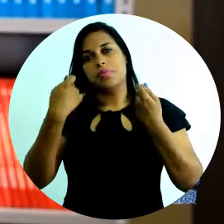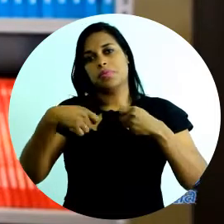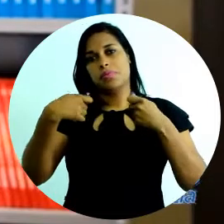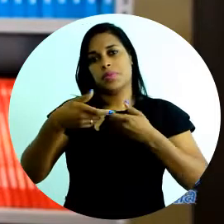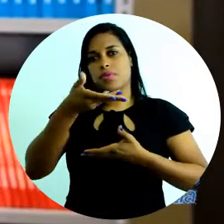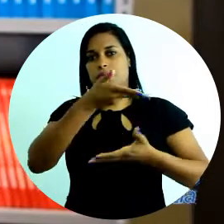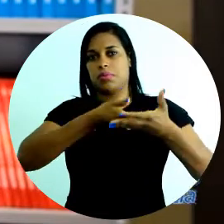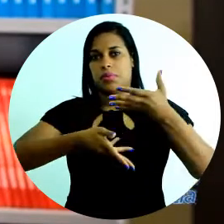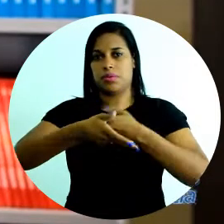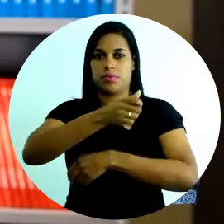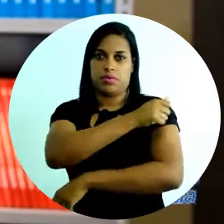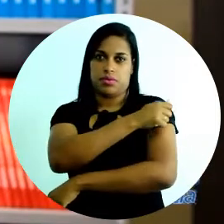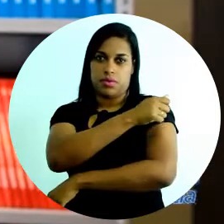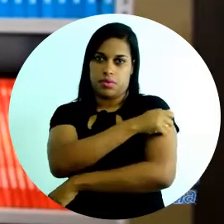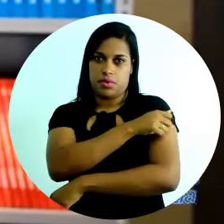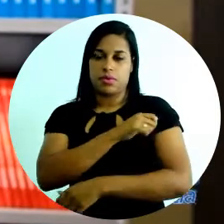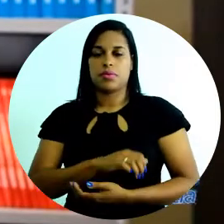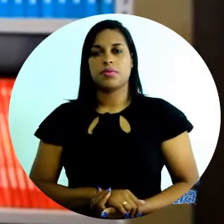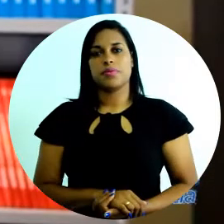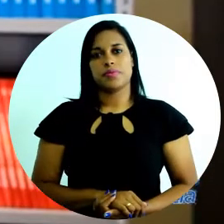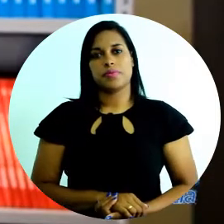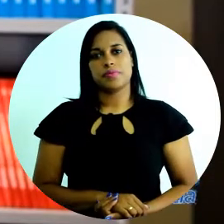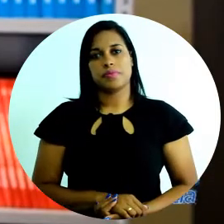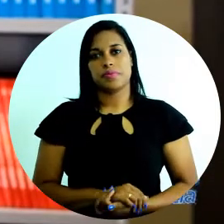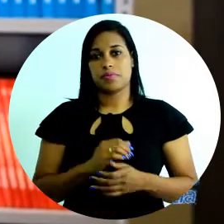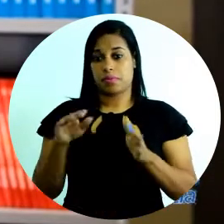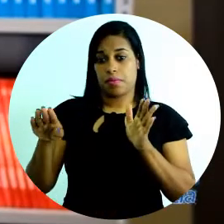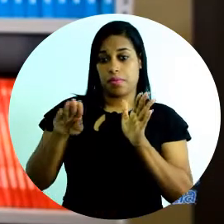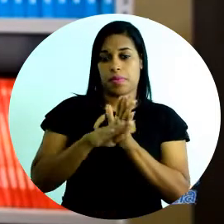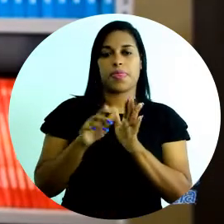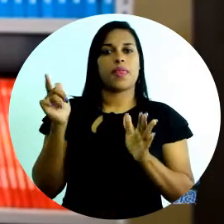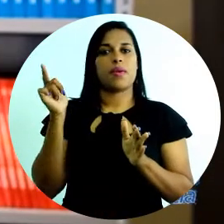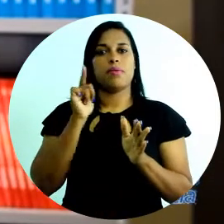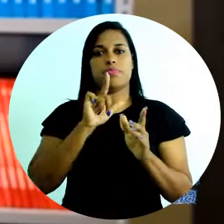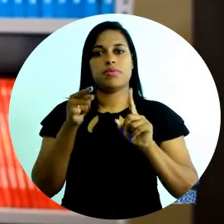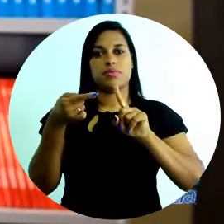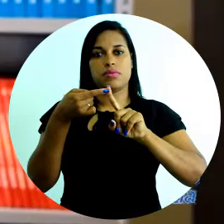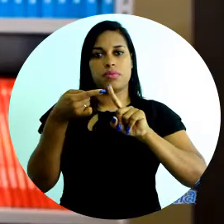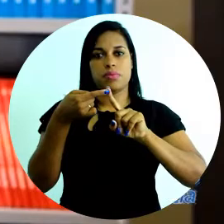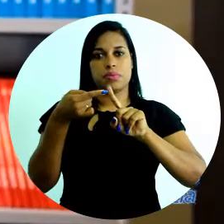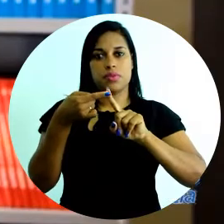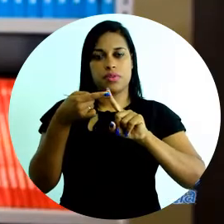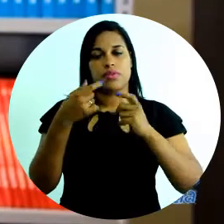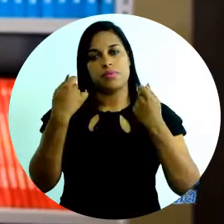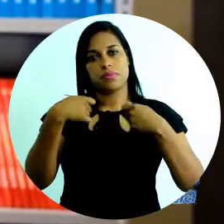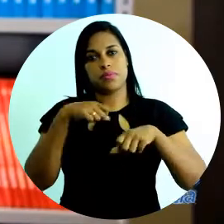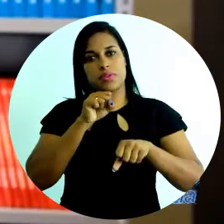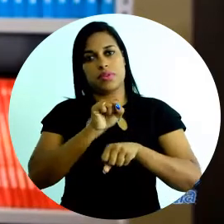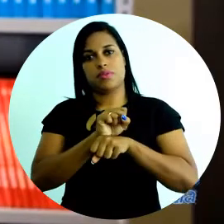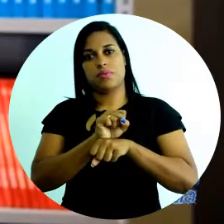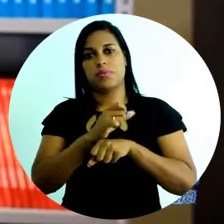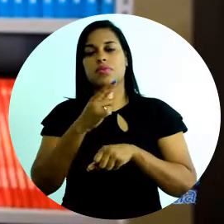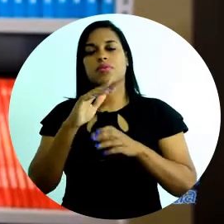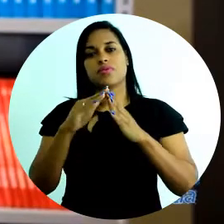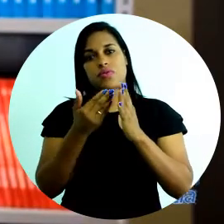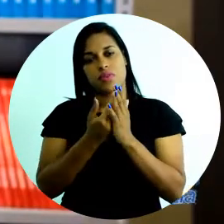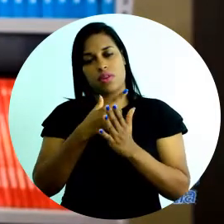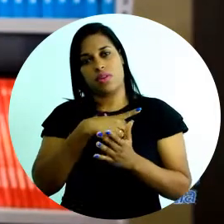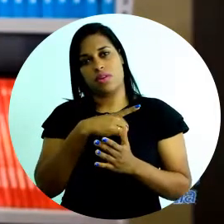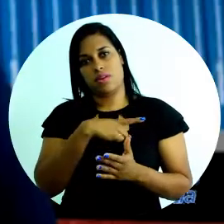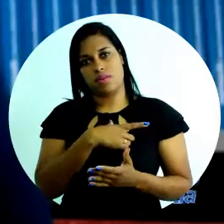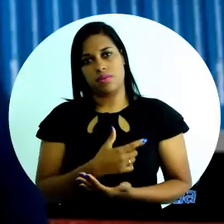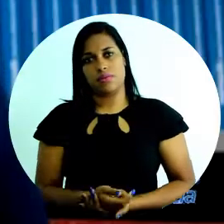da participação dos alunos para que ela possa chegar nos objetivos que nós esperamos que a escola